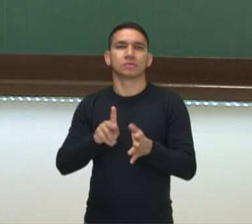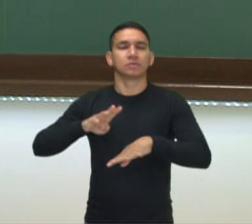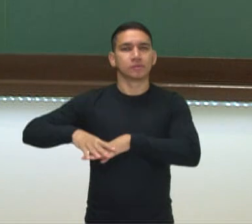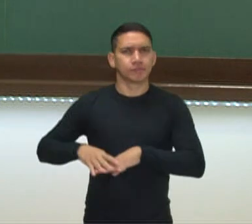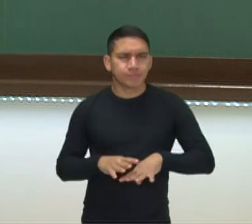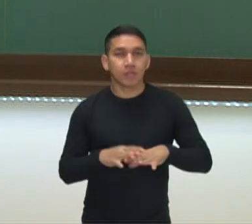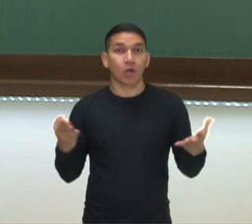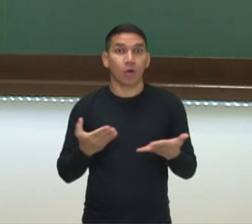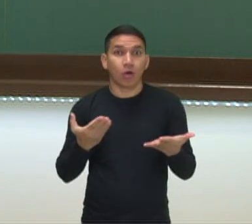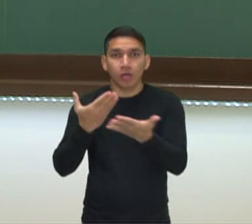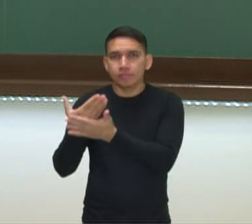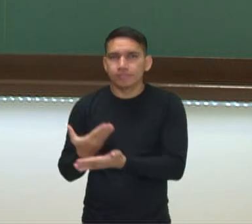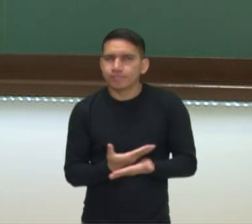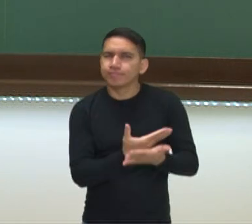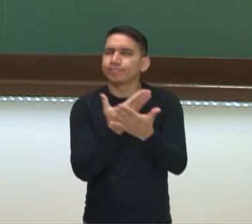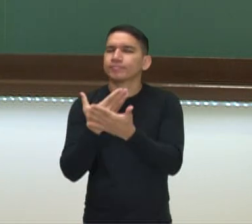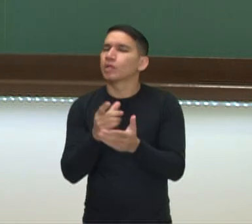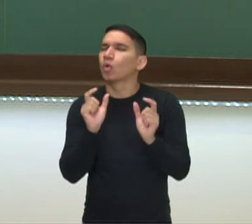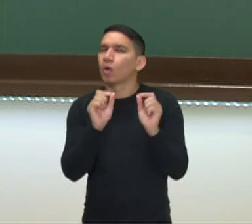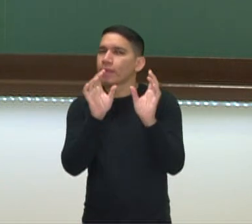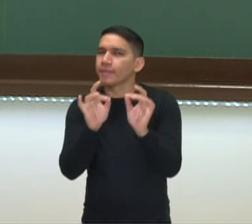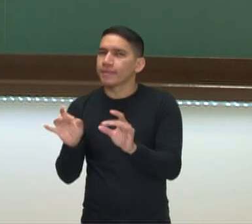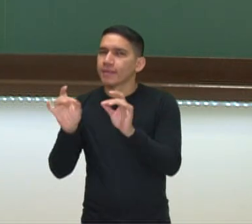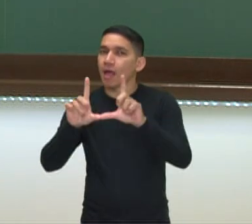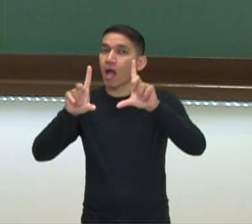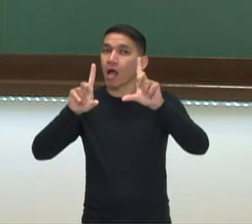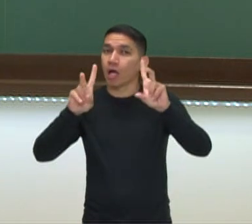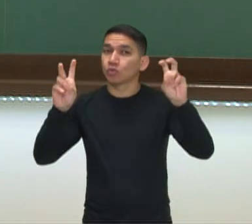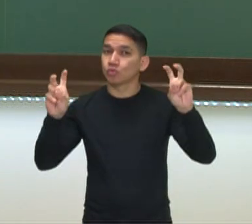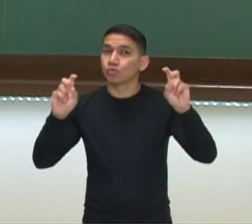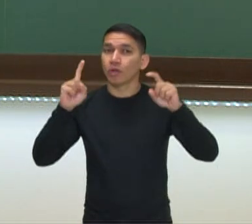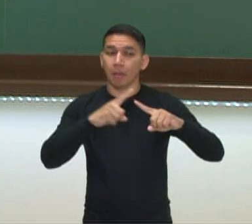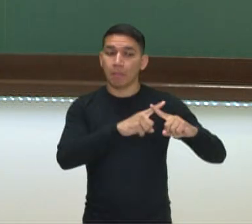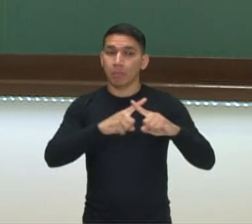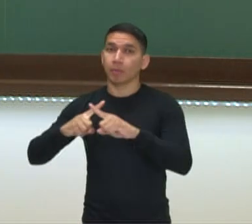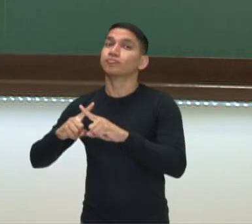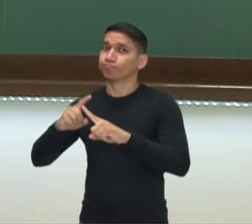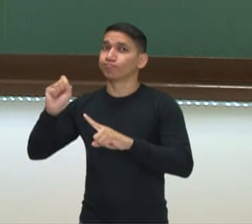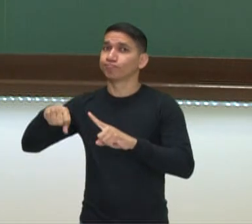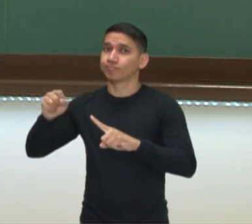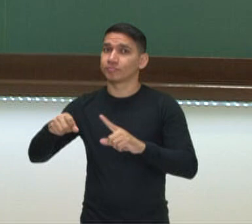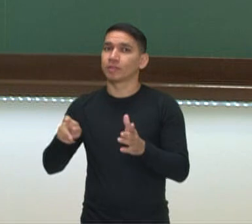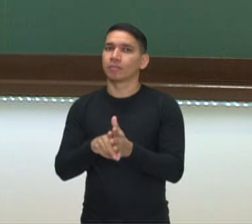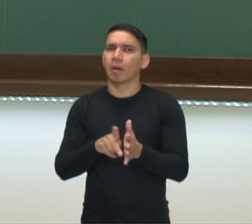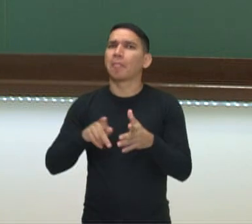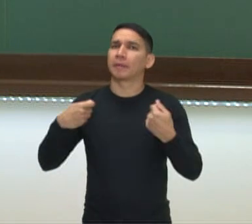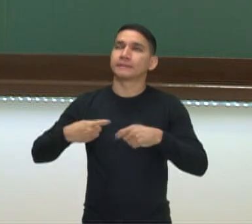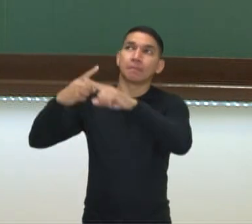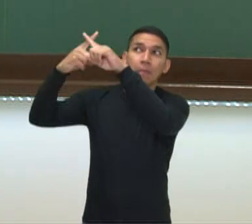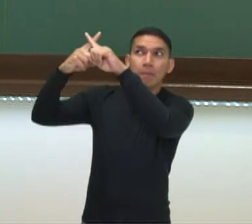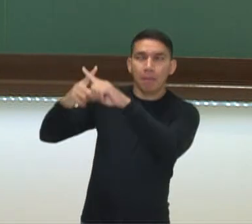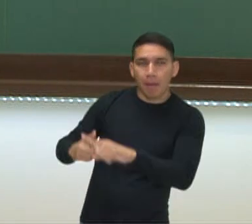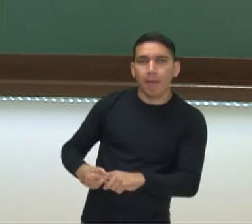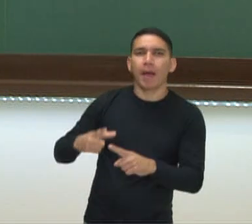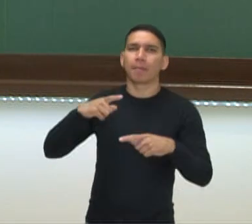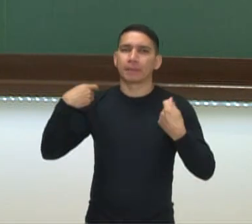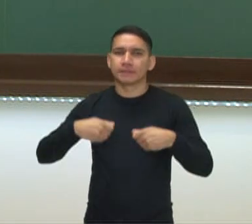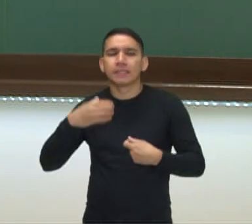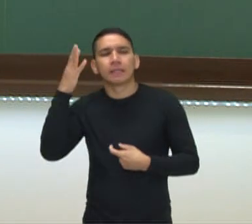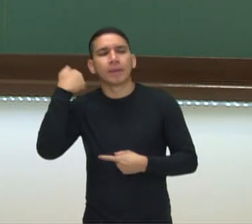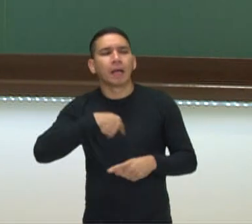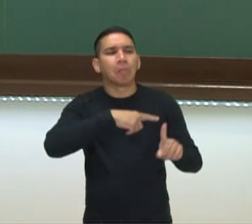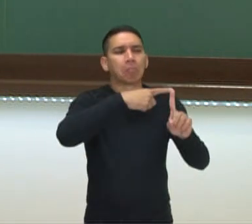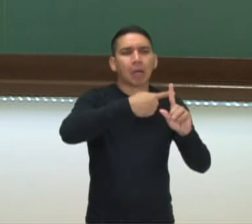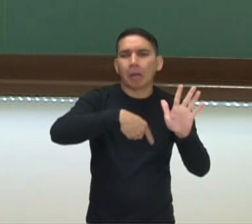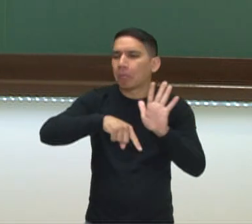nesta aula, trabalhar um pouquinho sobre multiplicação. Isso mesmo, vamos precisar da tabuada, vamos precisar de regra de sinal. Só que